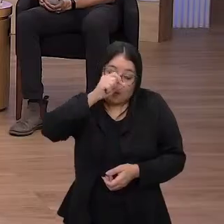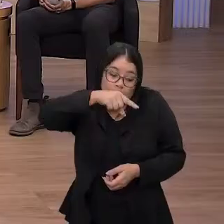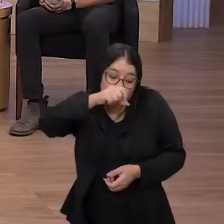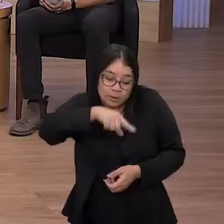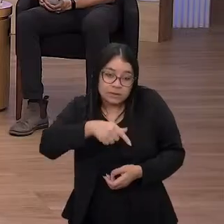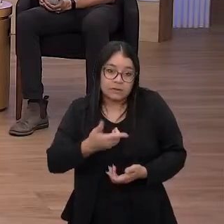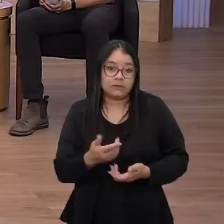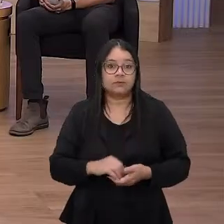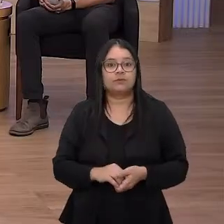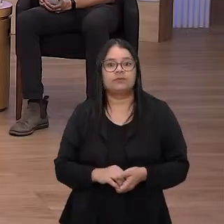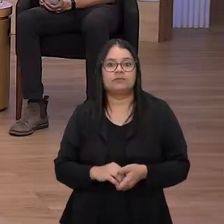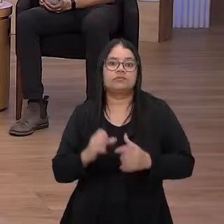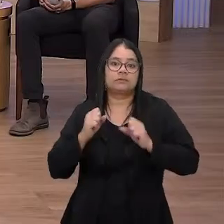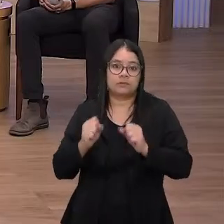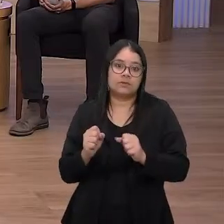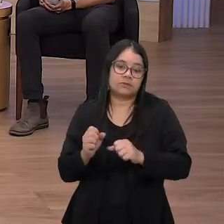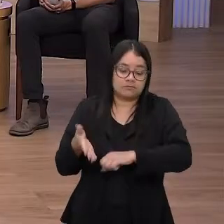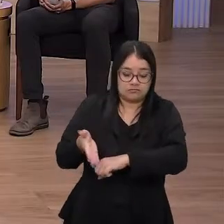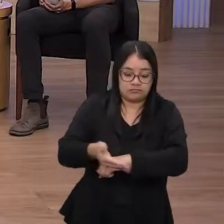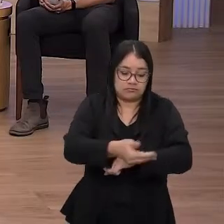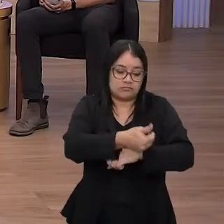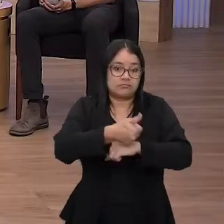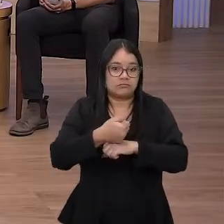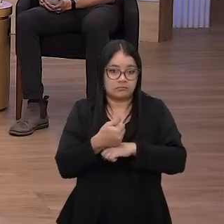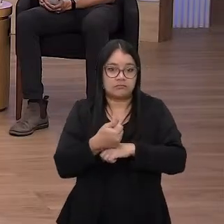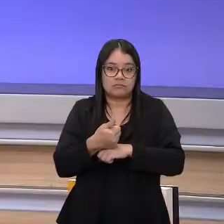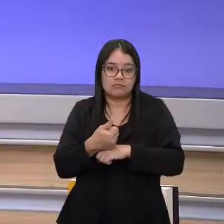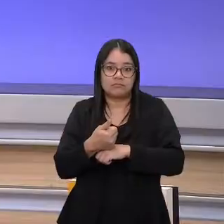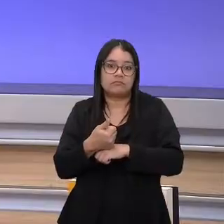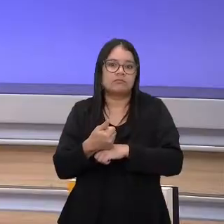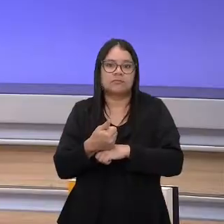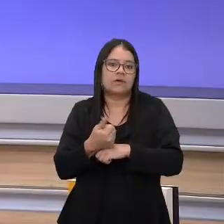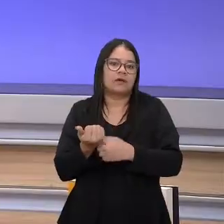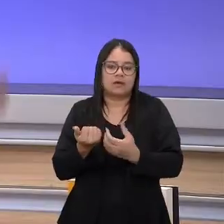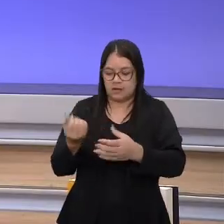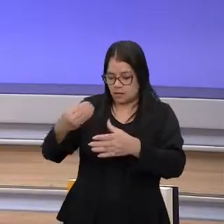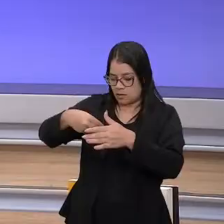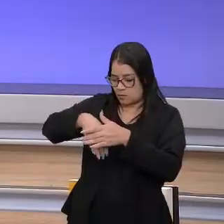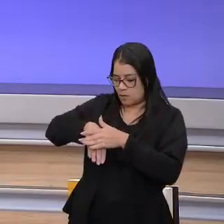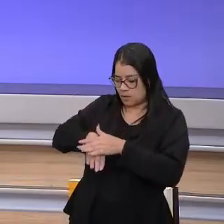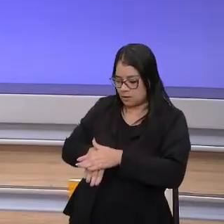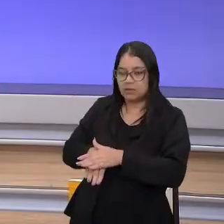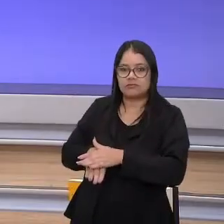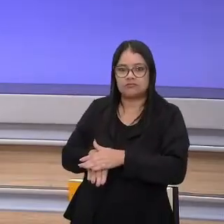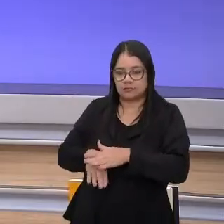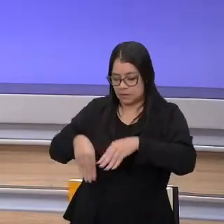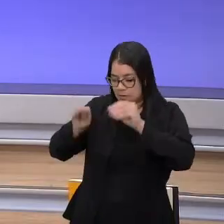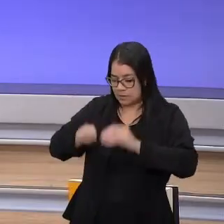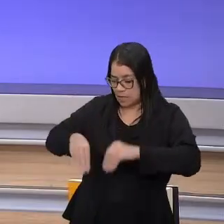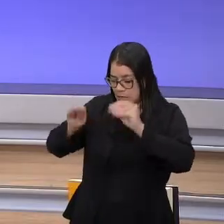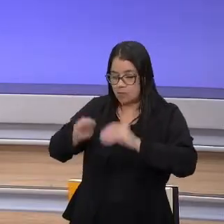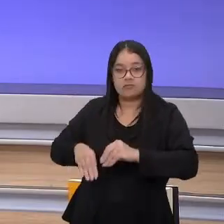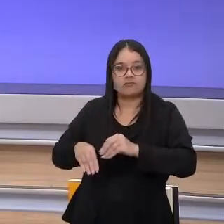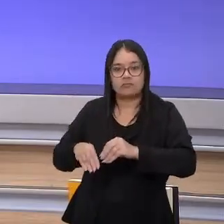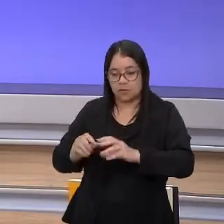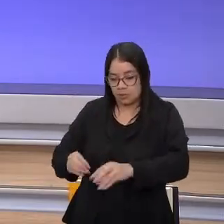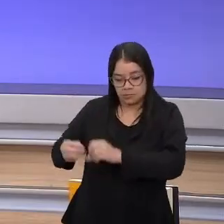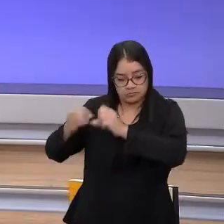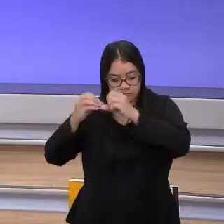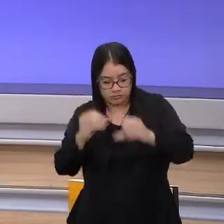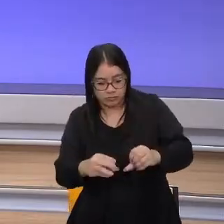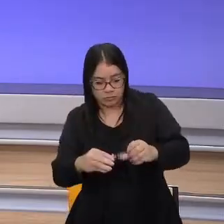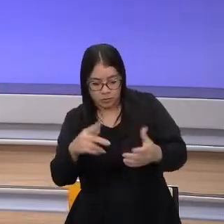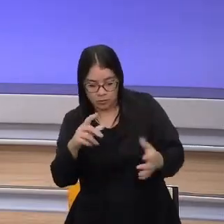ser um recurso, né, e estamos ensacando ele em saco de lixo e destinando de forma